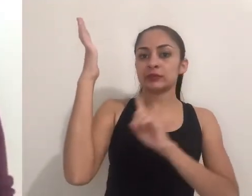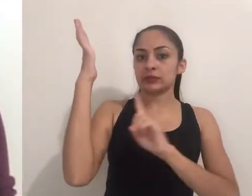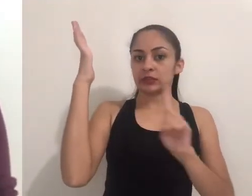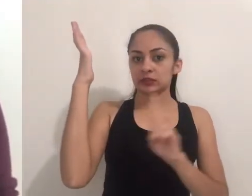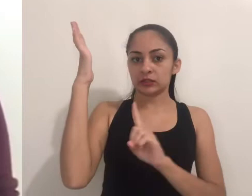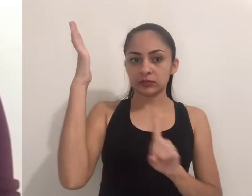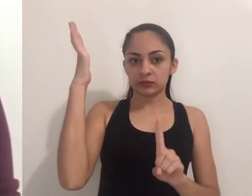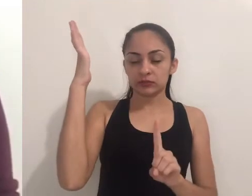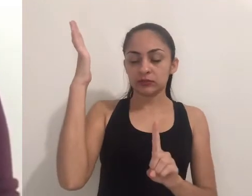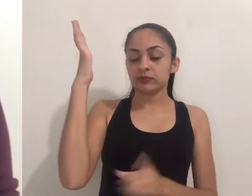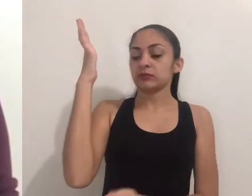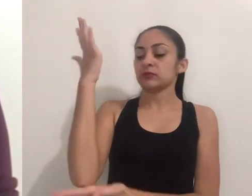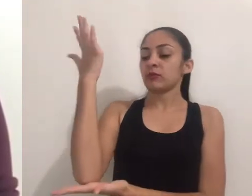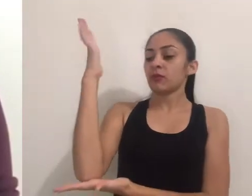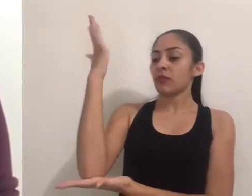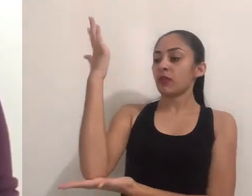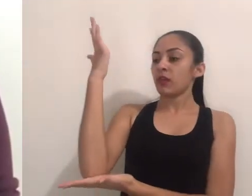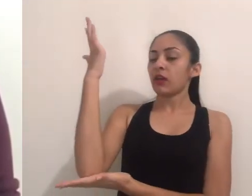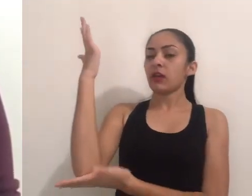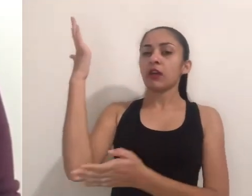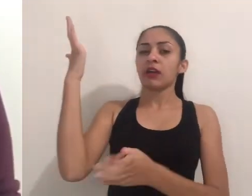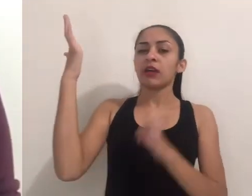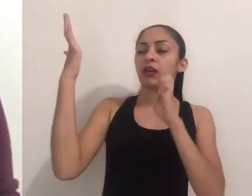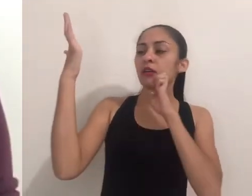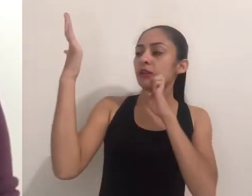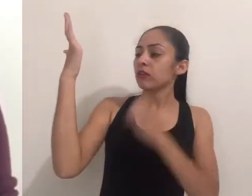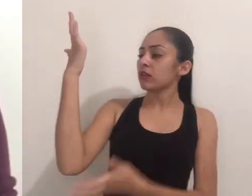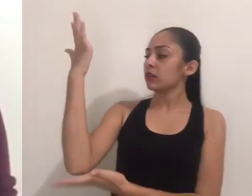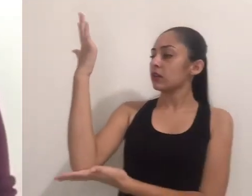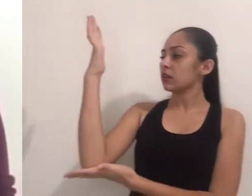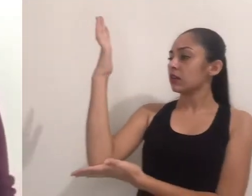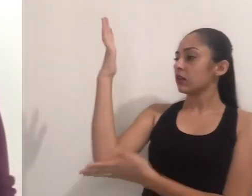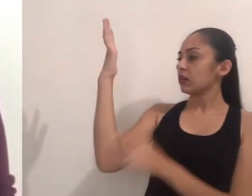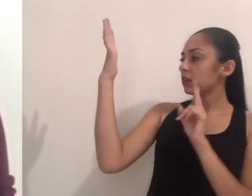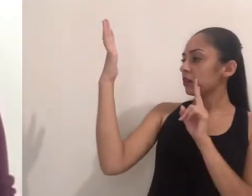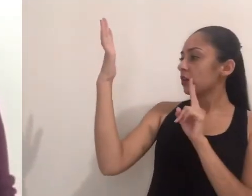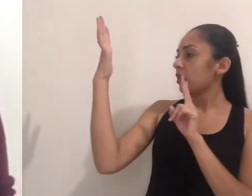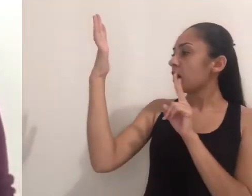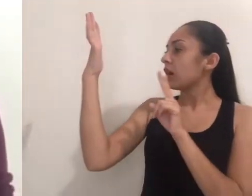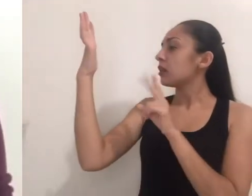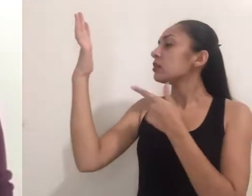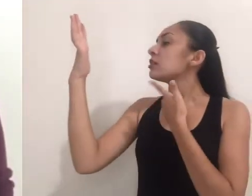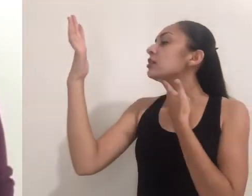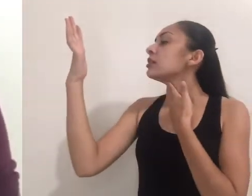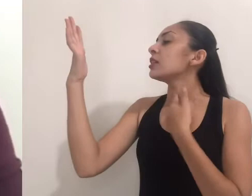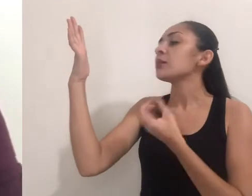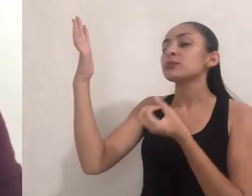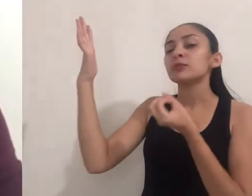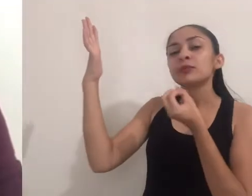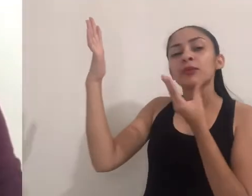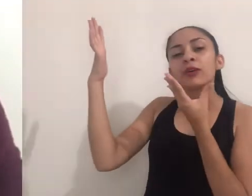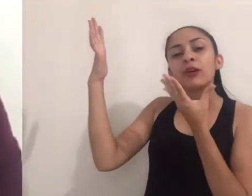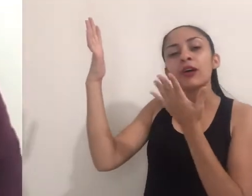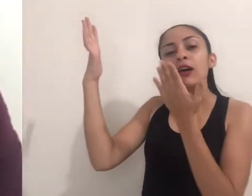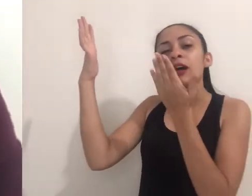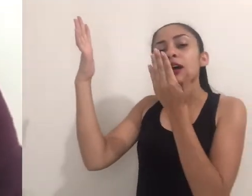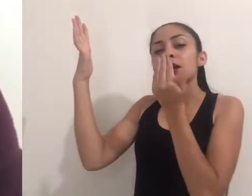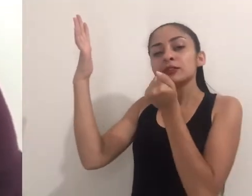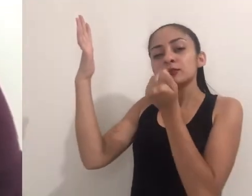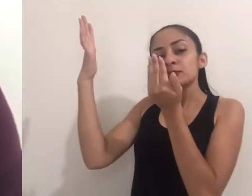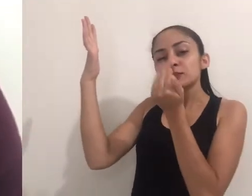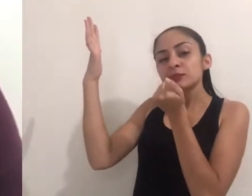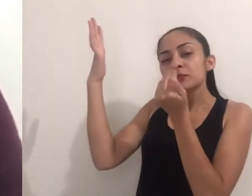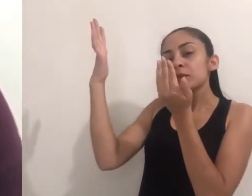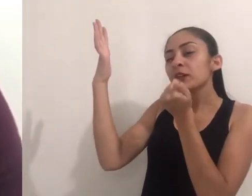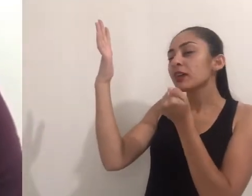comer, agradável aos olhos e árvore desejável para dar entendimento, tomou-lhe do fruto e